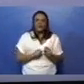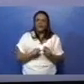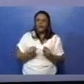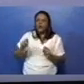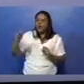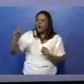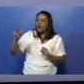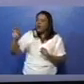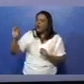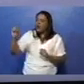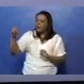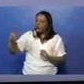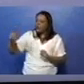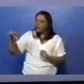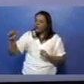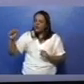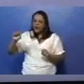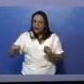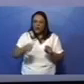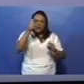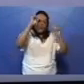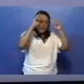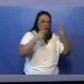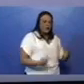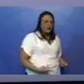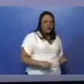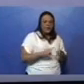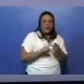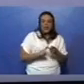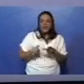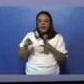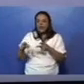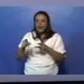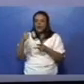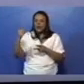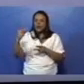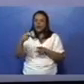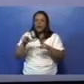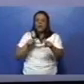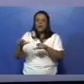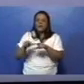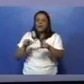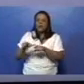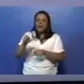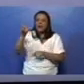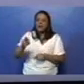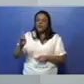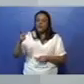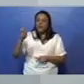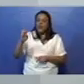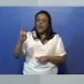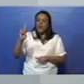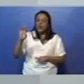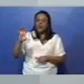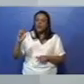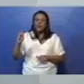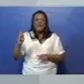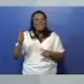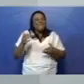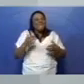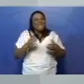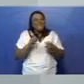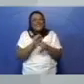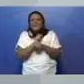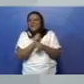primeiro mito que nós estudamos, e um pouquinho dos 12 trabalhos de Hércules, que é isso que nós vimos agora. Espero que vocês tenham gostado, visto como que